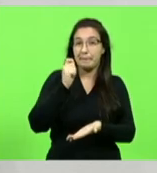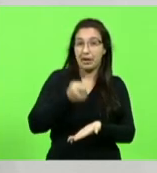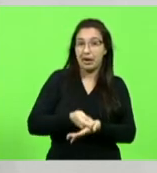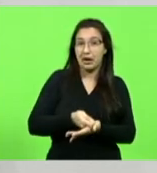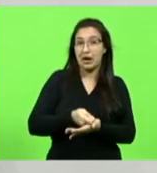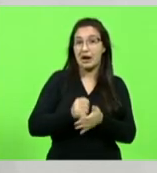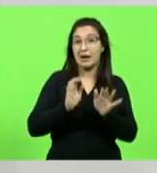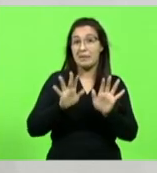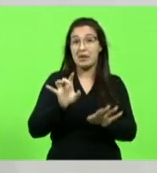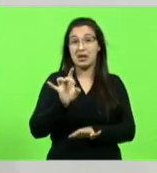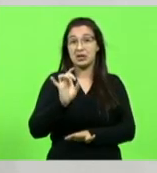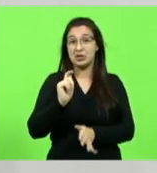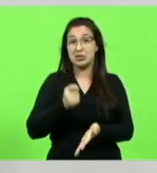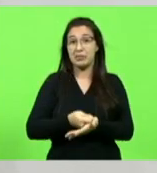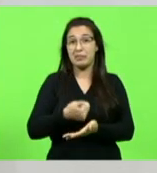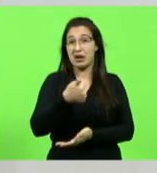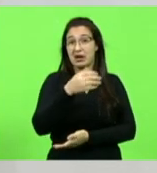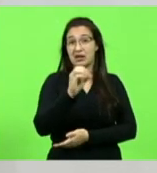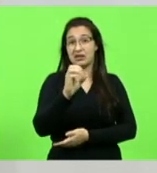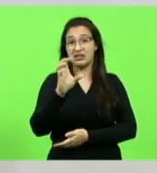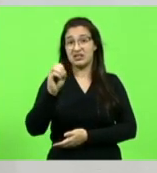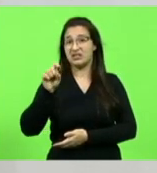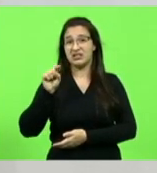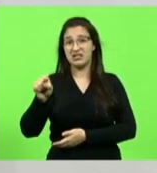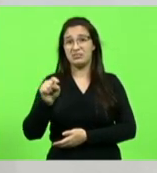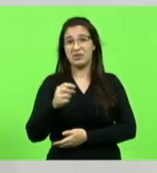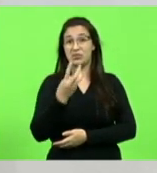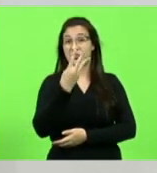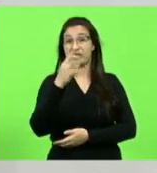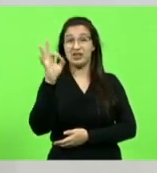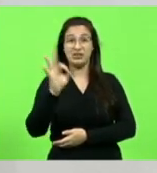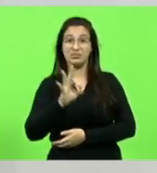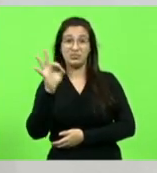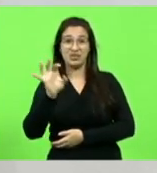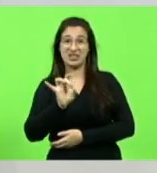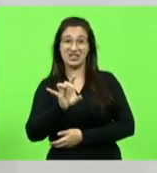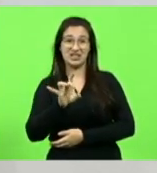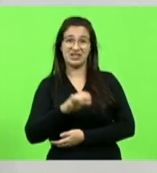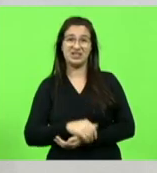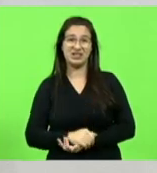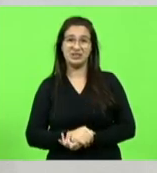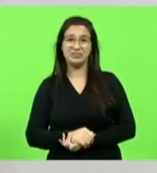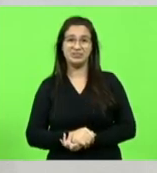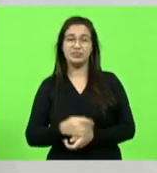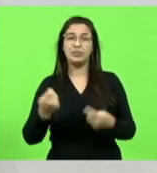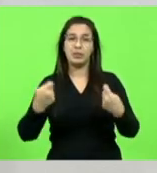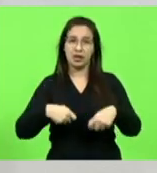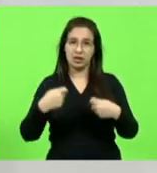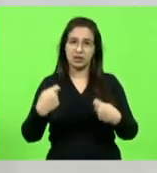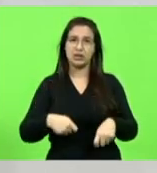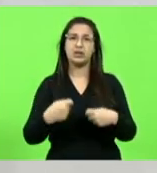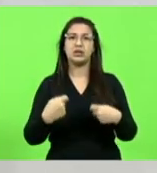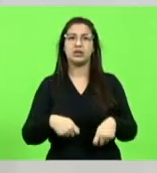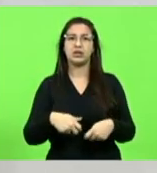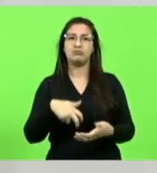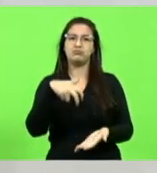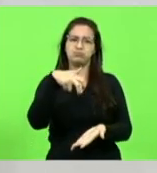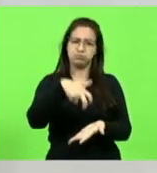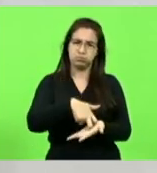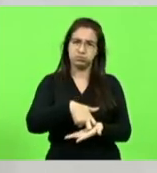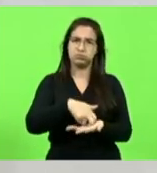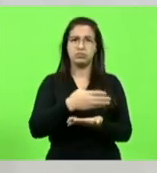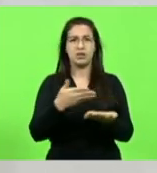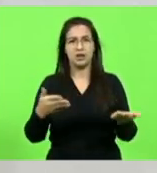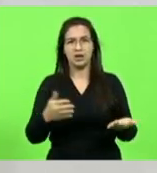100 mil, cerca de 3% do total. Incentivo, senhores, qual é o incentivo? O que nós